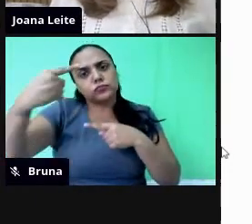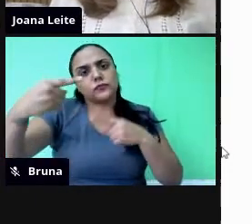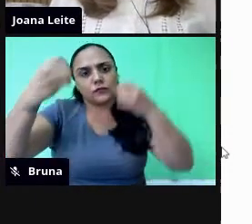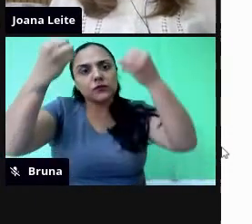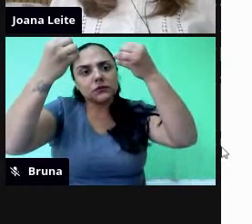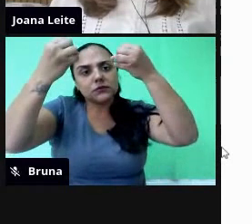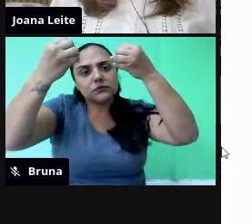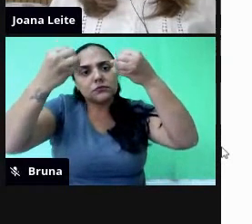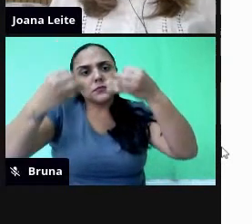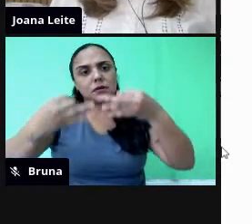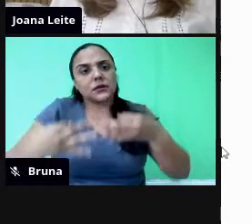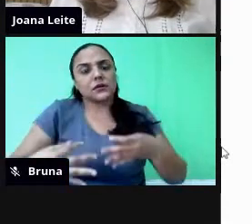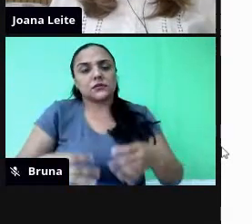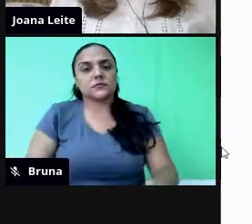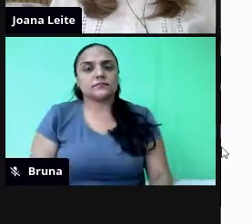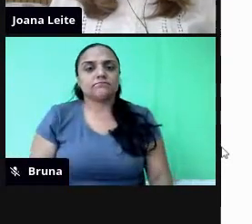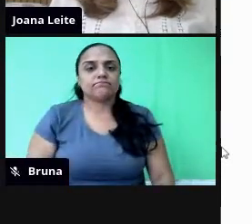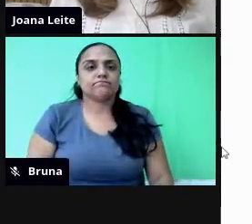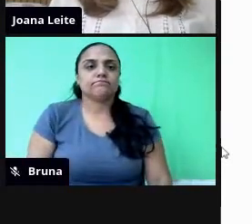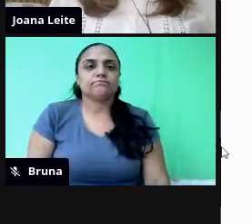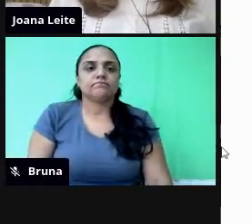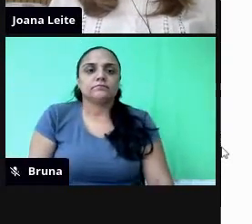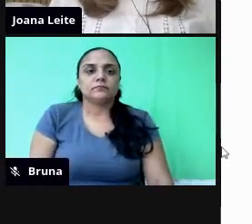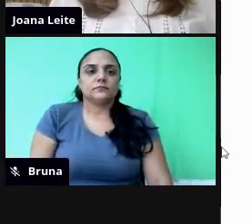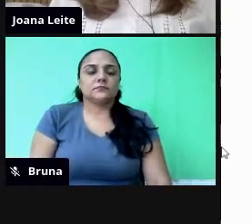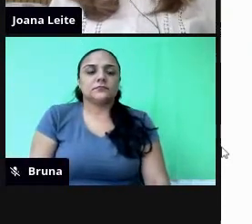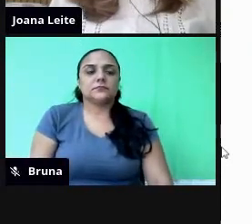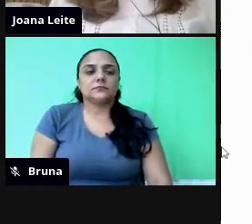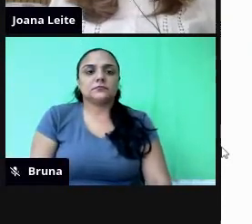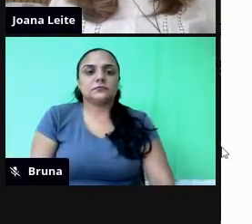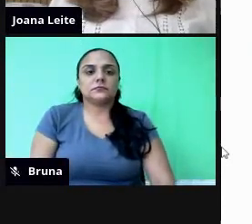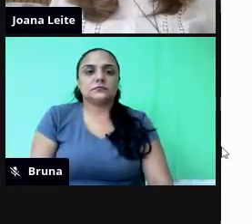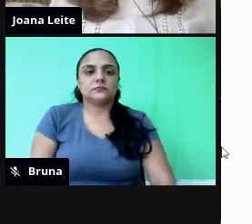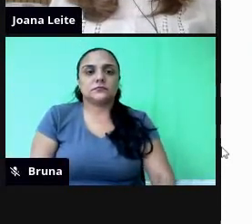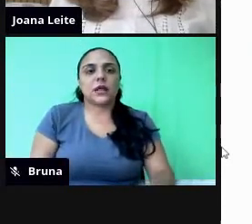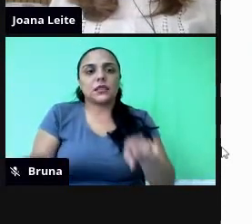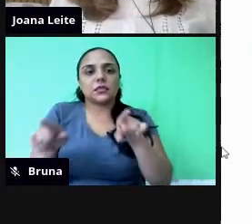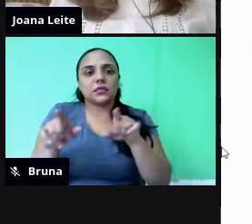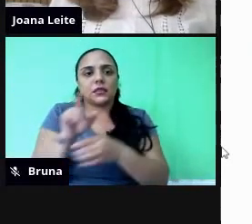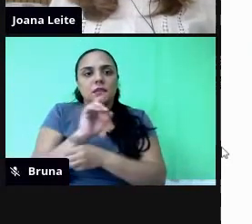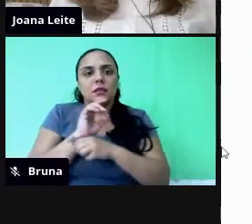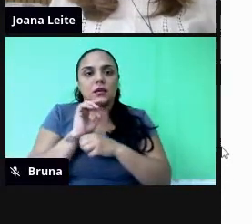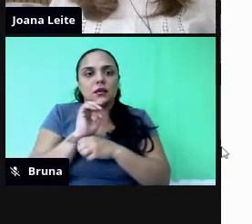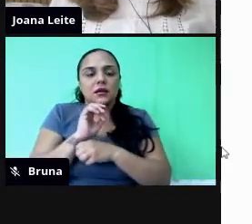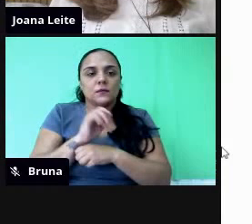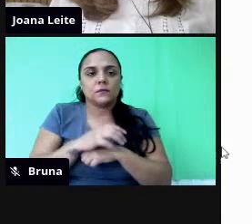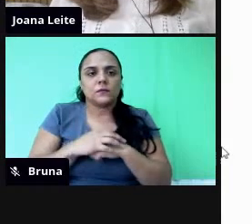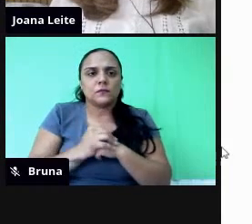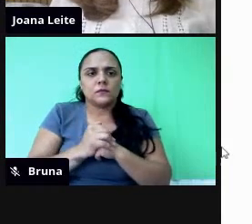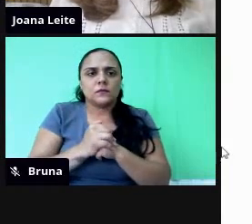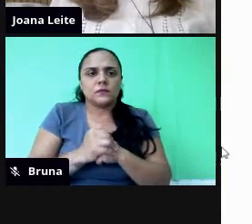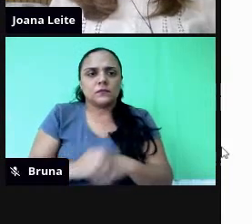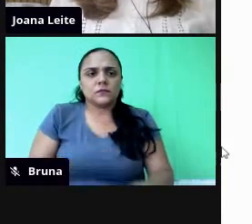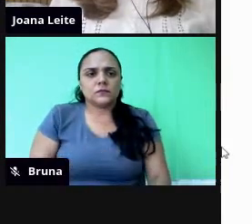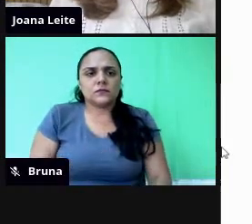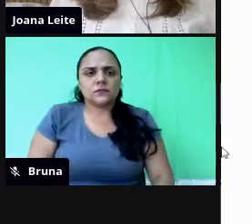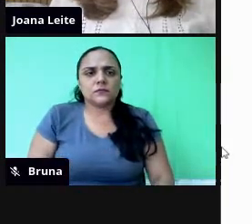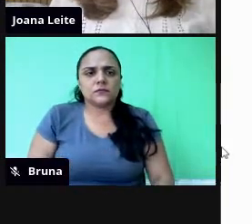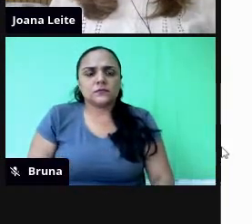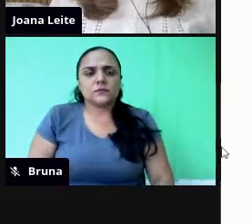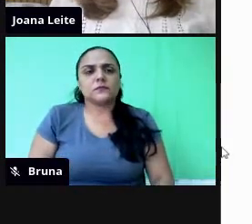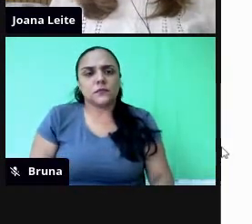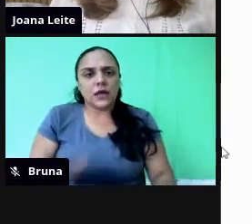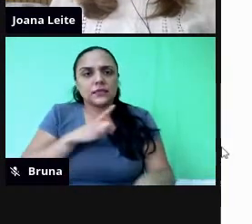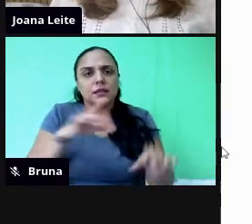vão promover o processo inflamatório. Alergias ou sensibilidades alimentares também podem